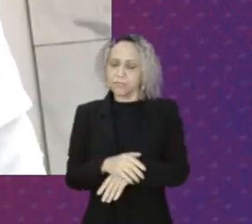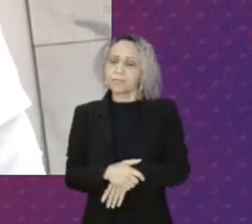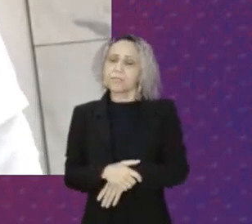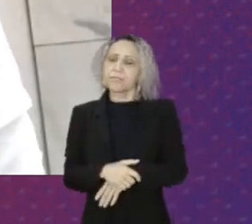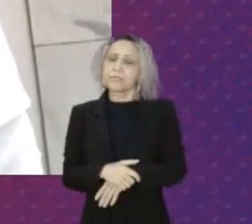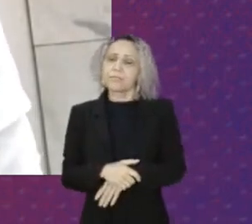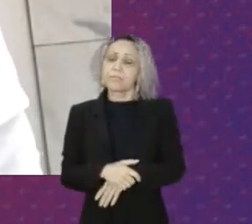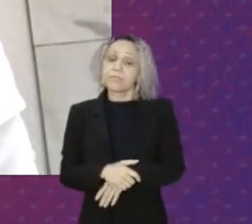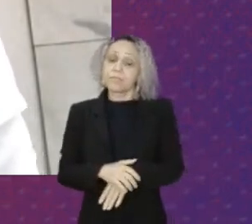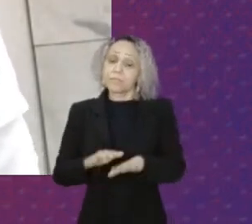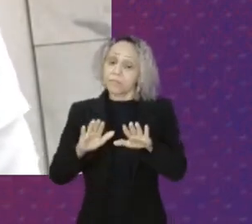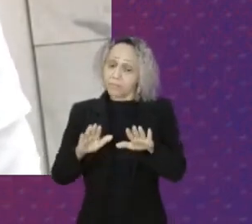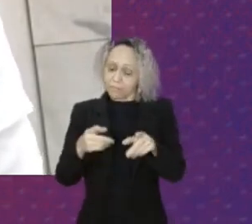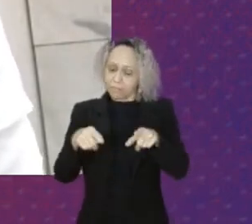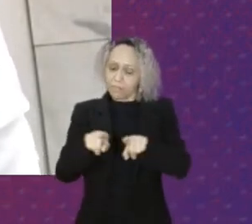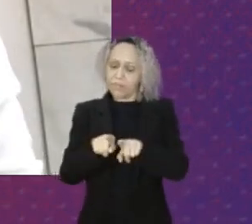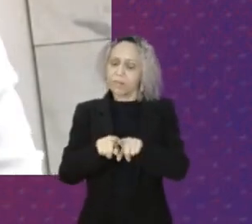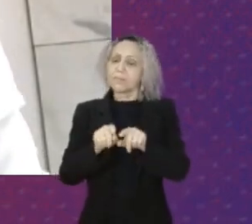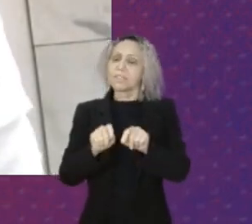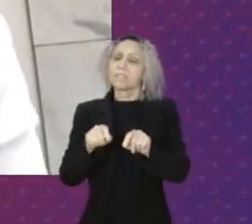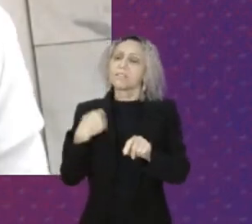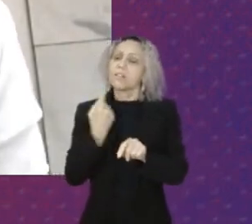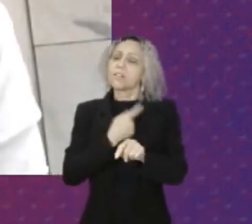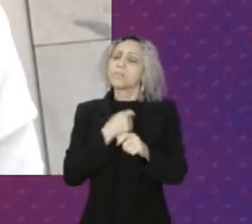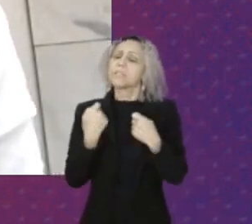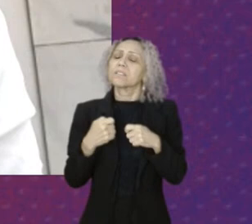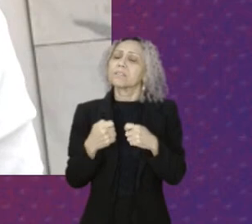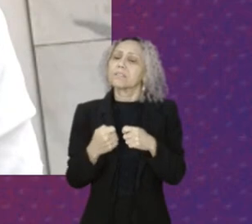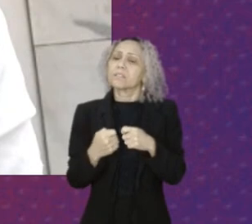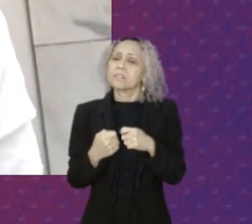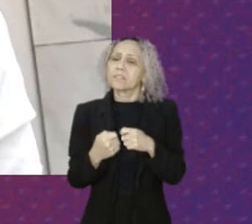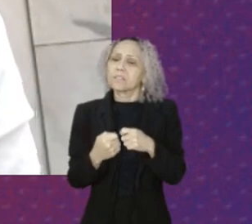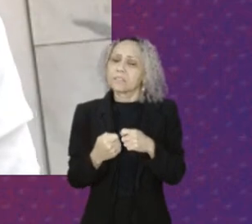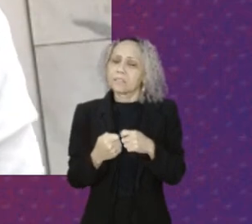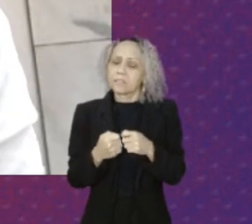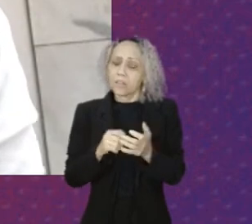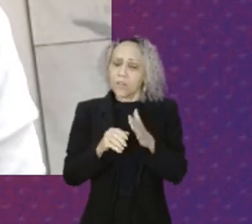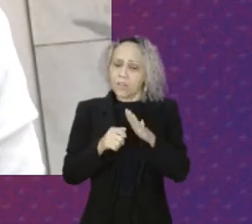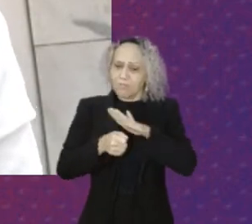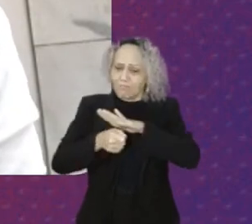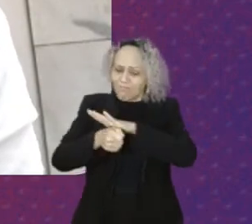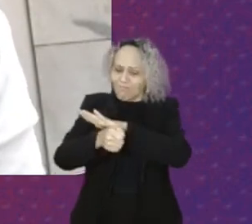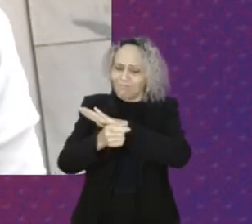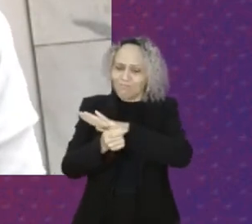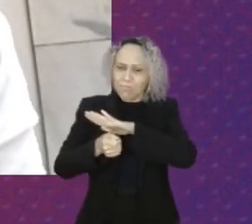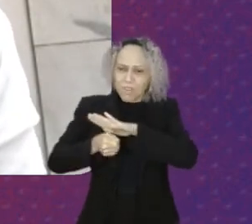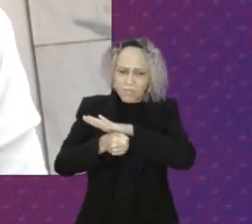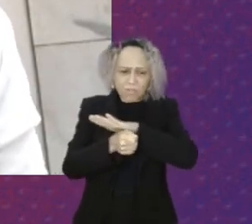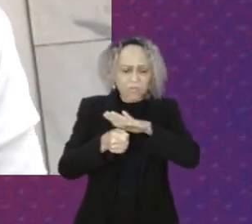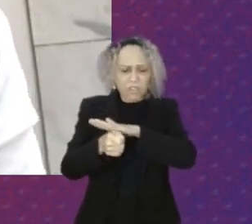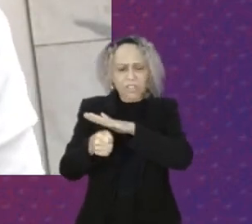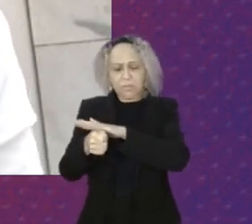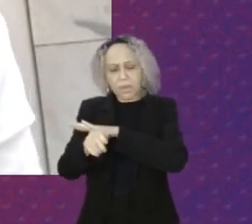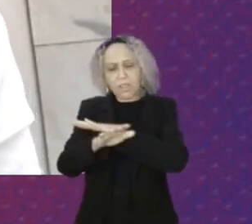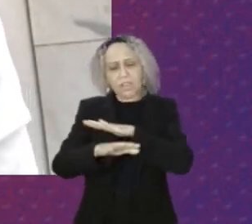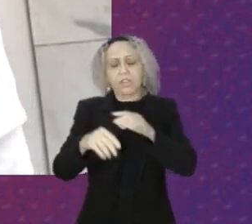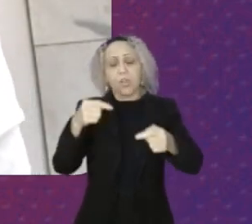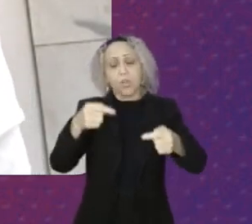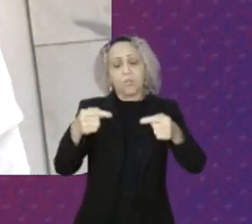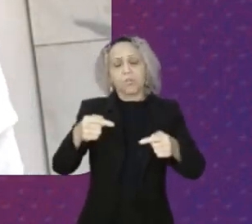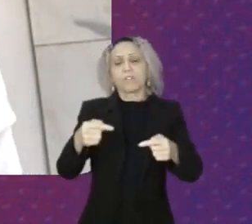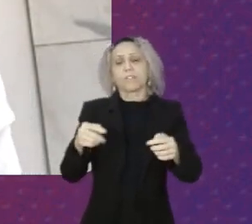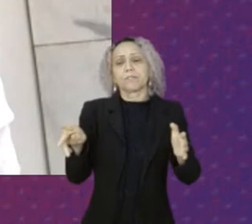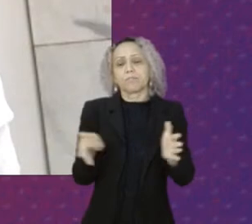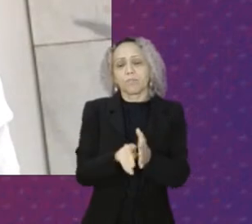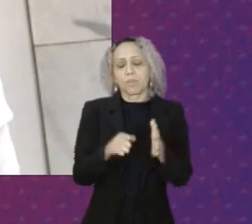que, para além disso, a gente precisa retomar investimentos orçamentários em política para as mulheres,